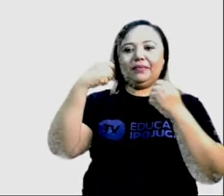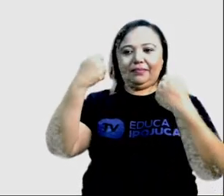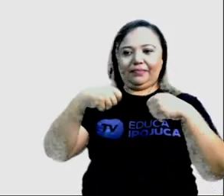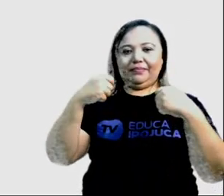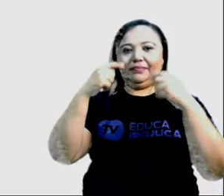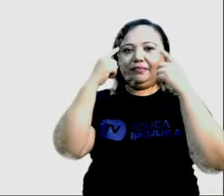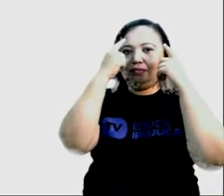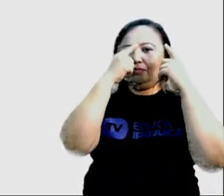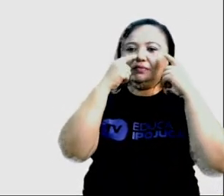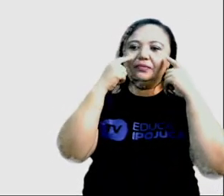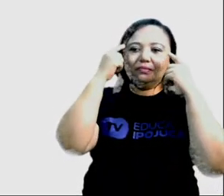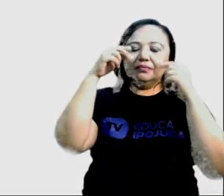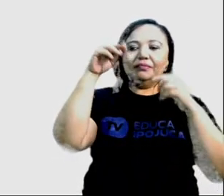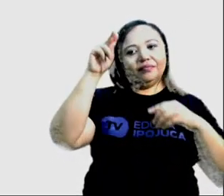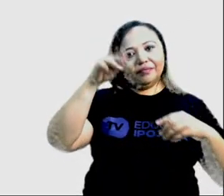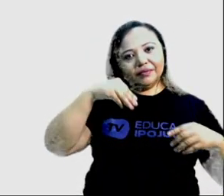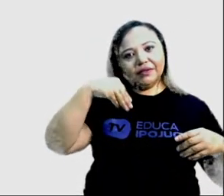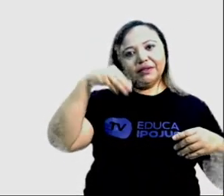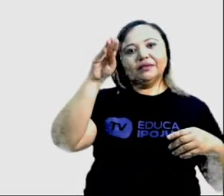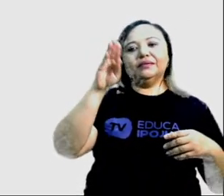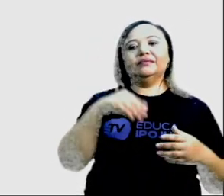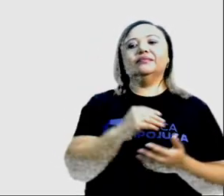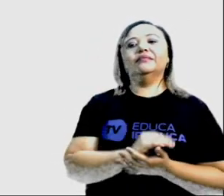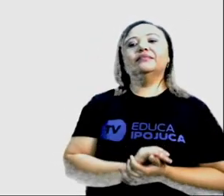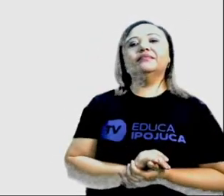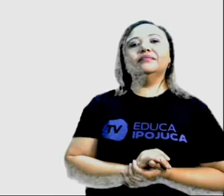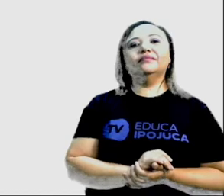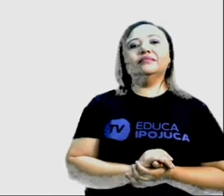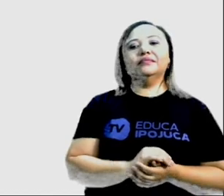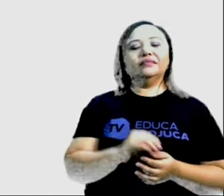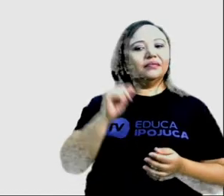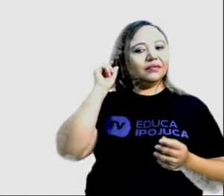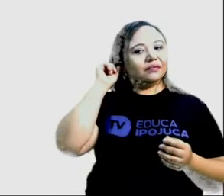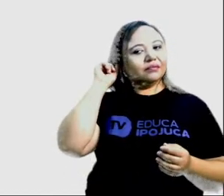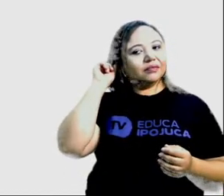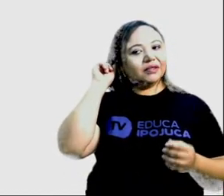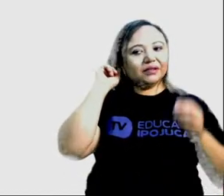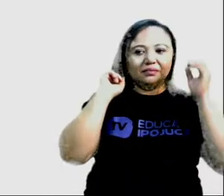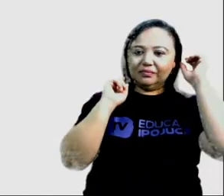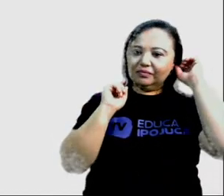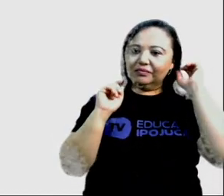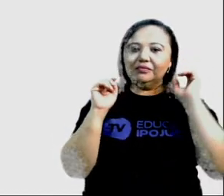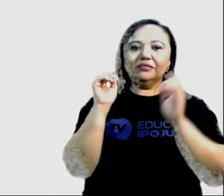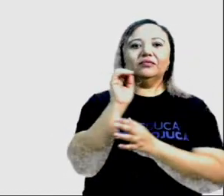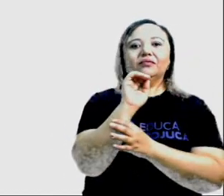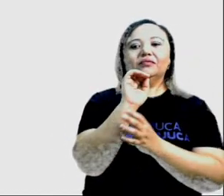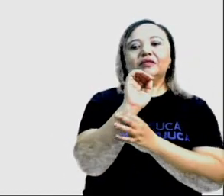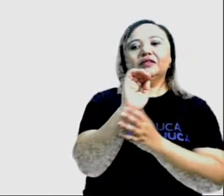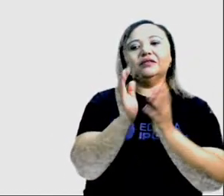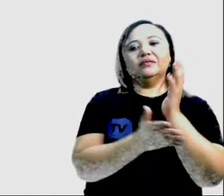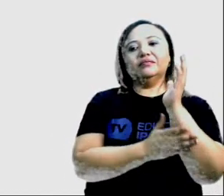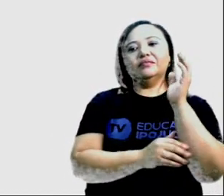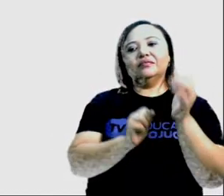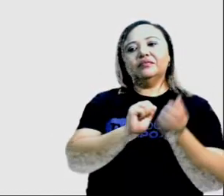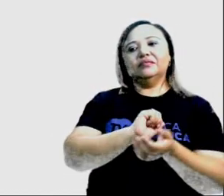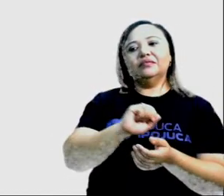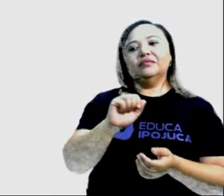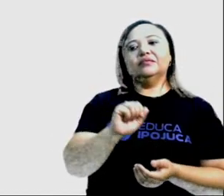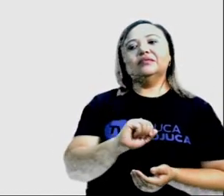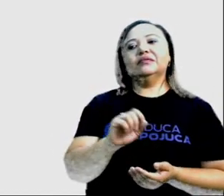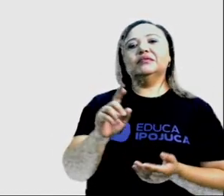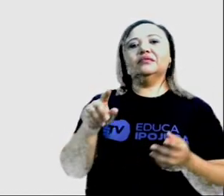olhinhos. E no final, pinta as orelhinhas, os bracinhos nesse do meio do